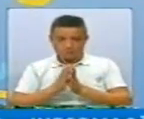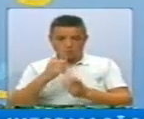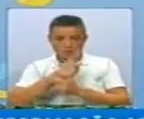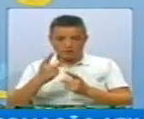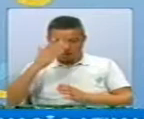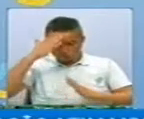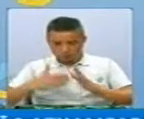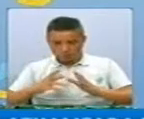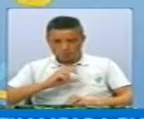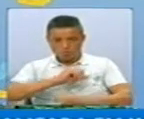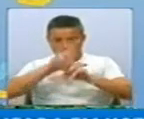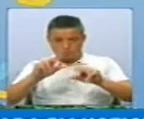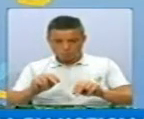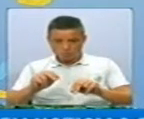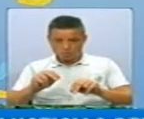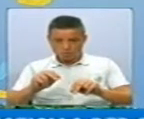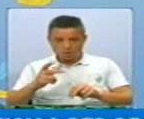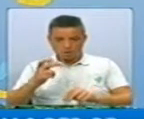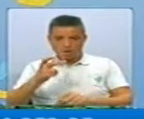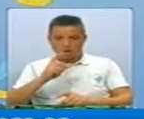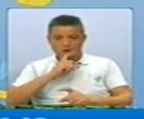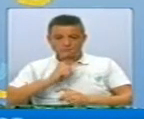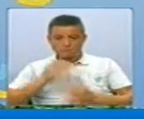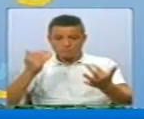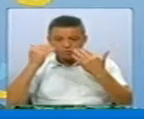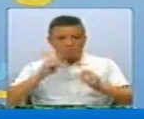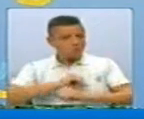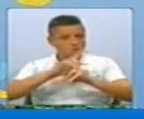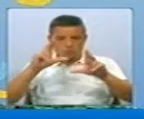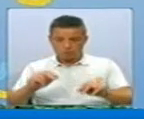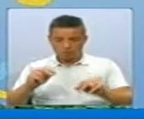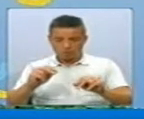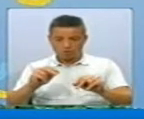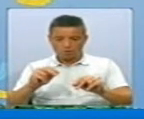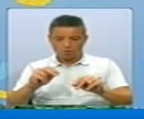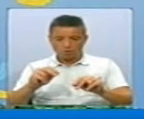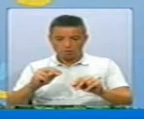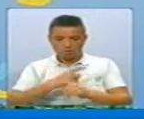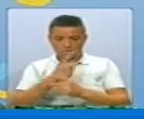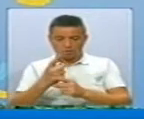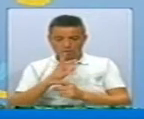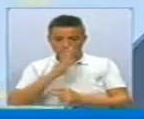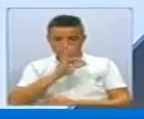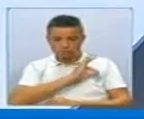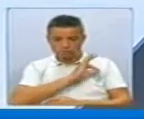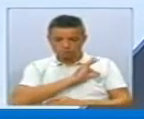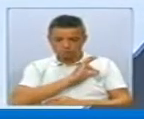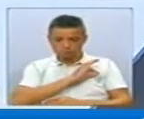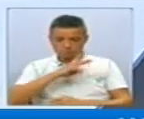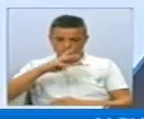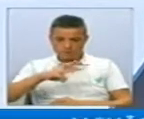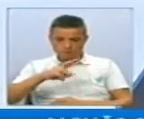aconteceu? Eles nunca chegaram a receber essa mensagem. Nunca chegaram a receber. E então aparece um senhor chamado Michael